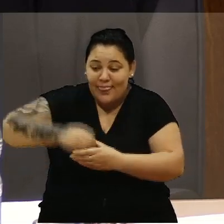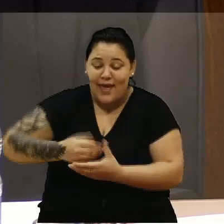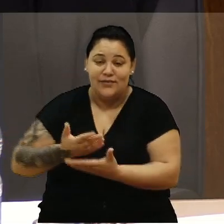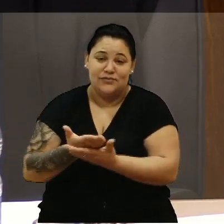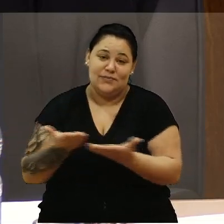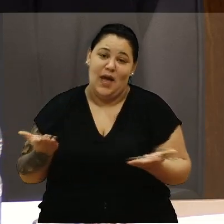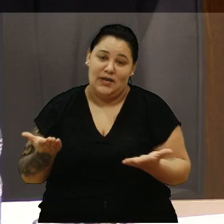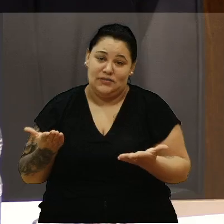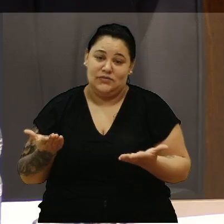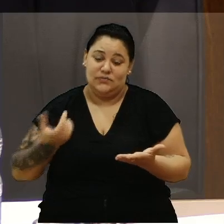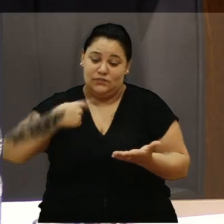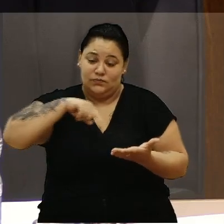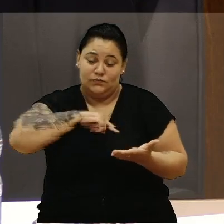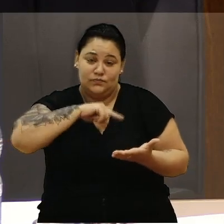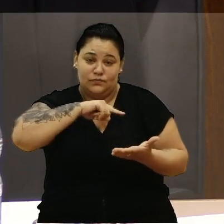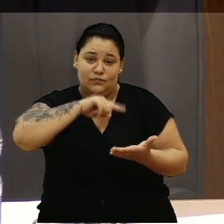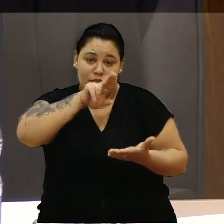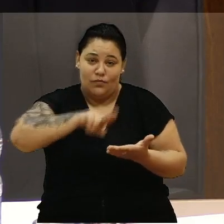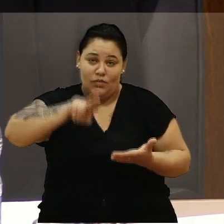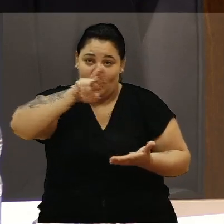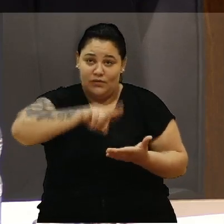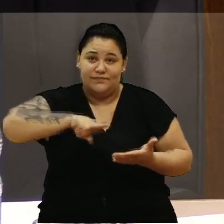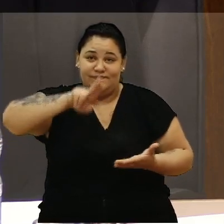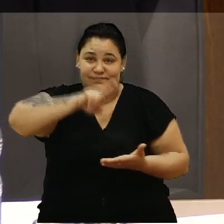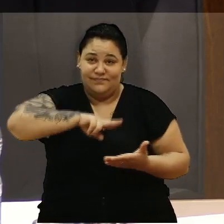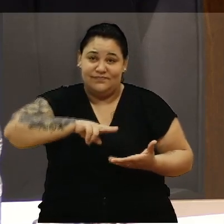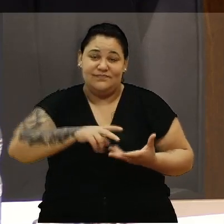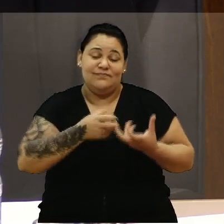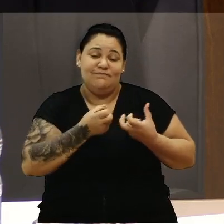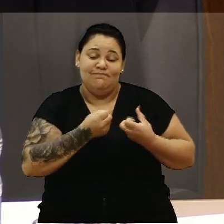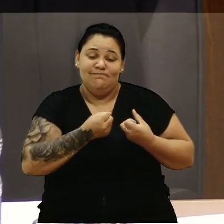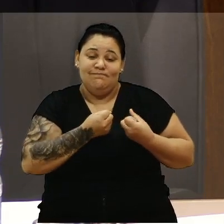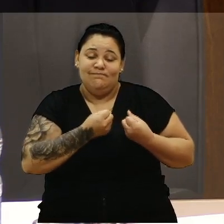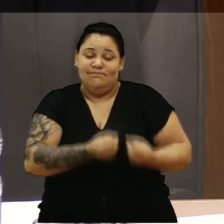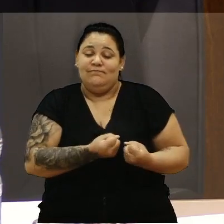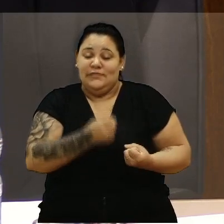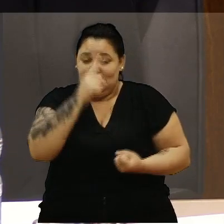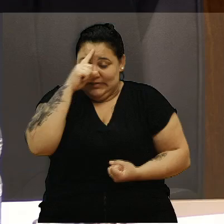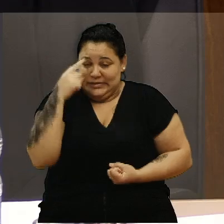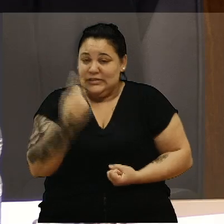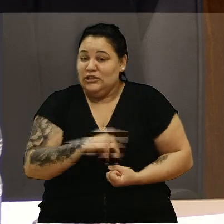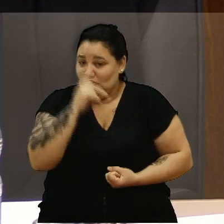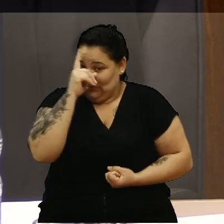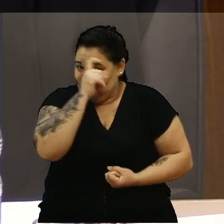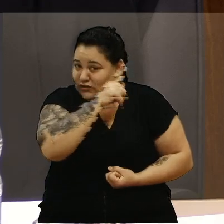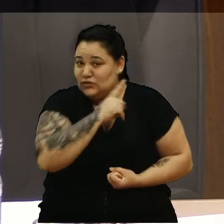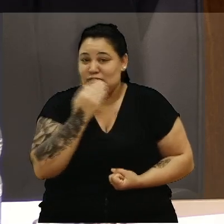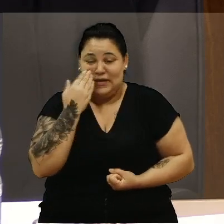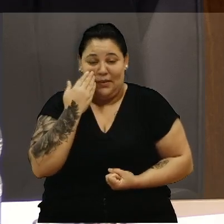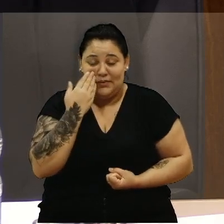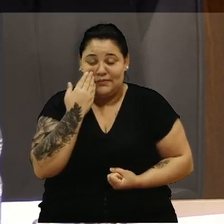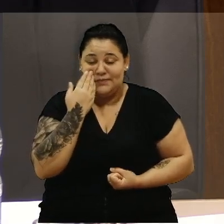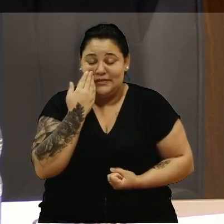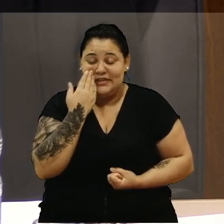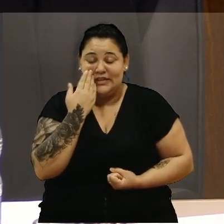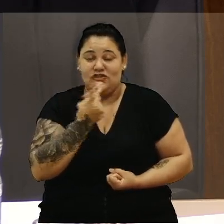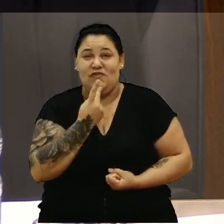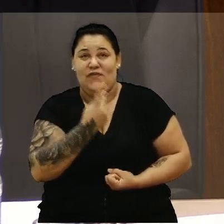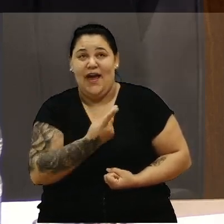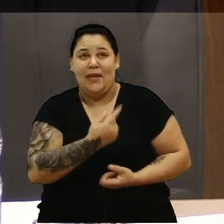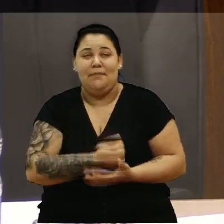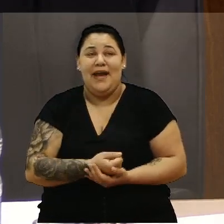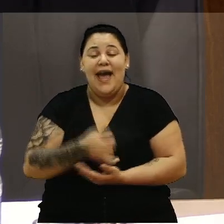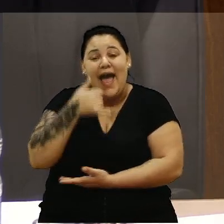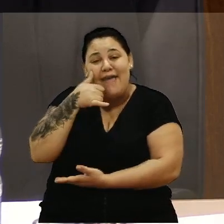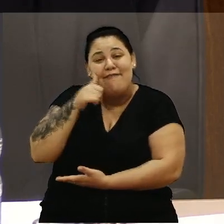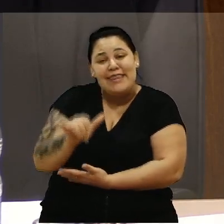a gente ocupa a tanto custo, com tanta dureza. E quando a gente fala de prevenção, é importante a